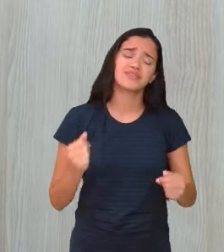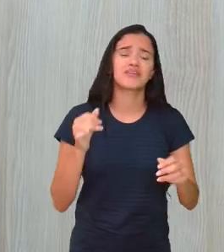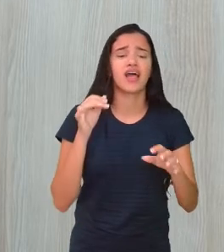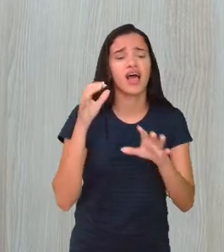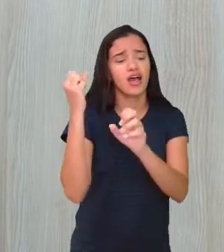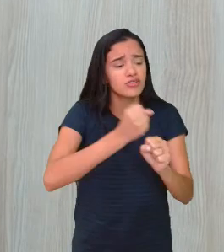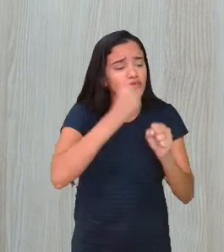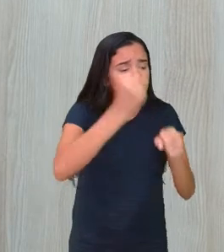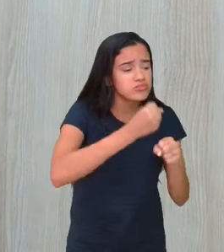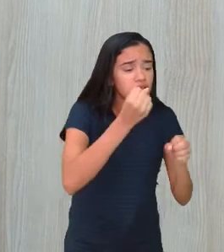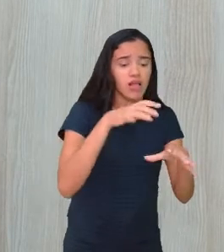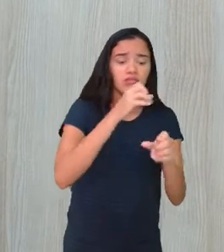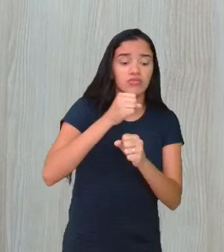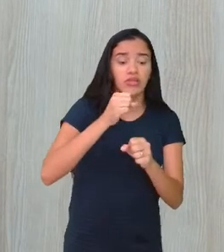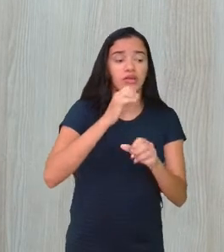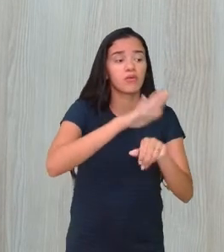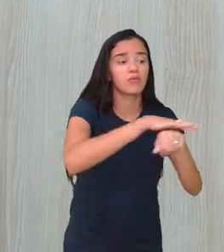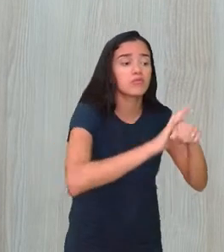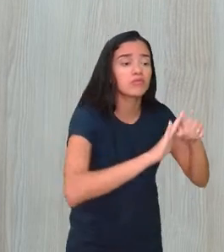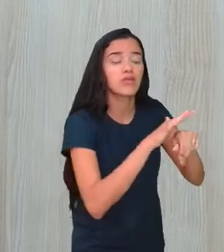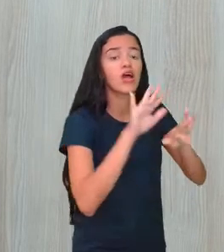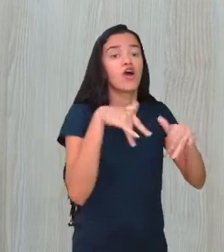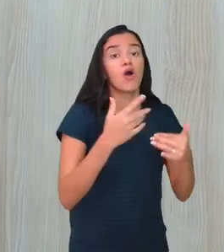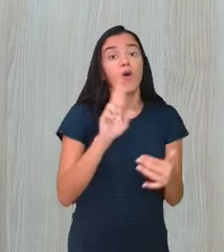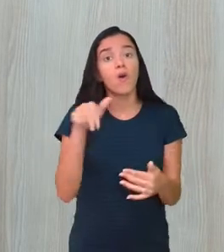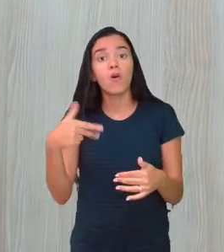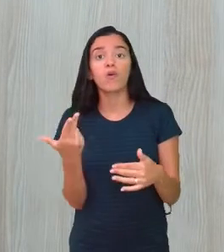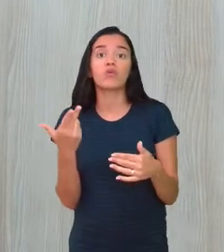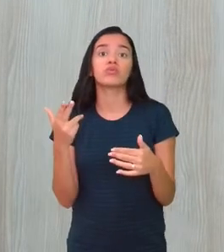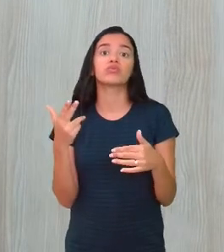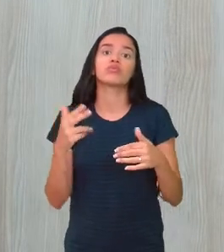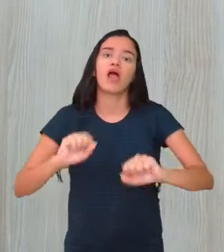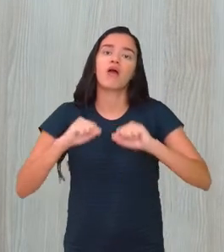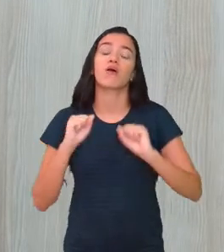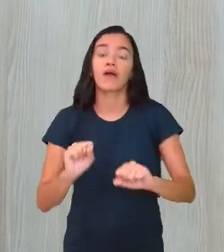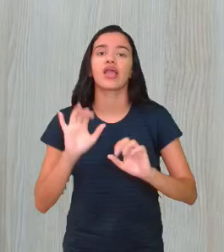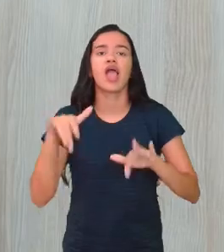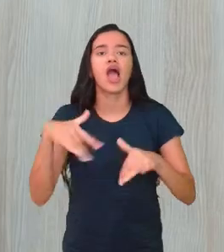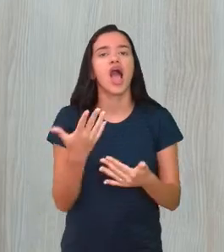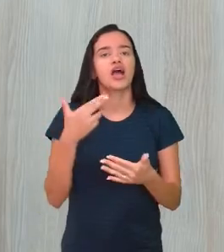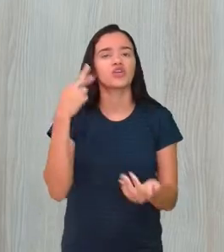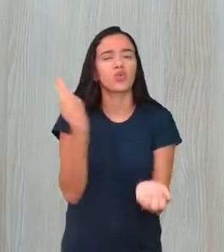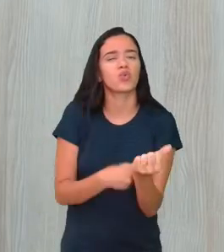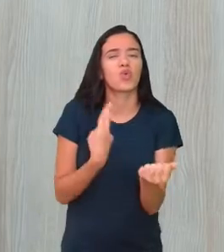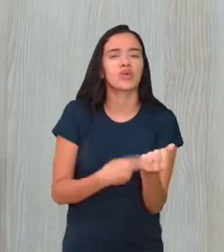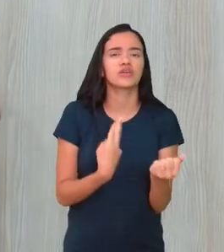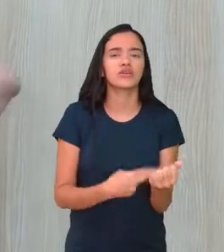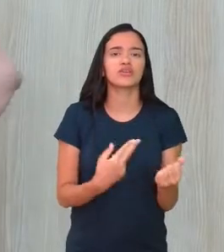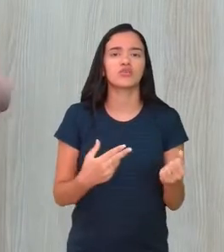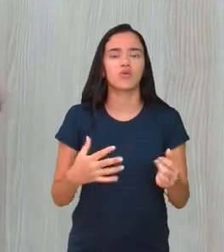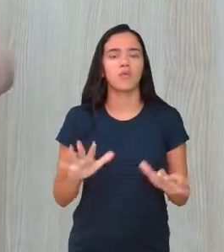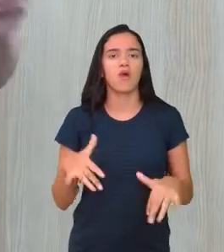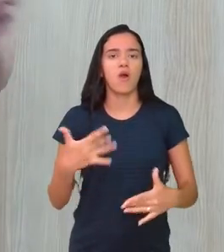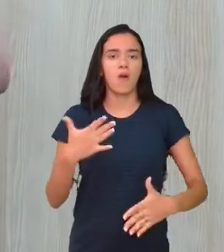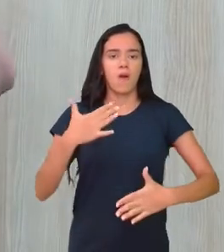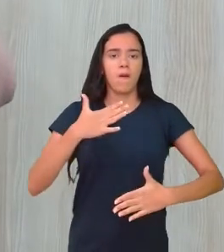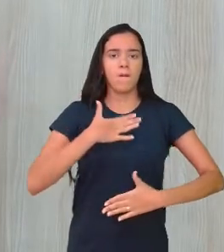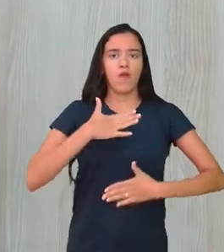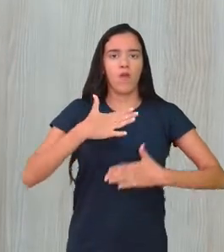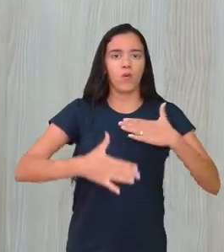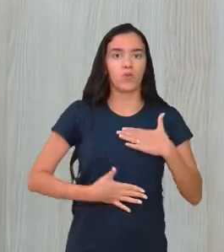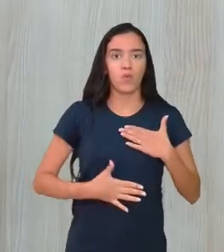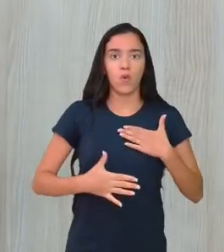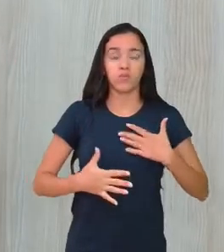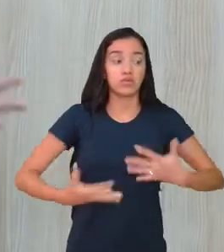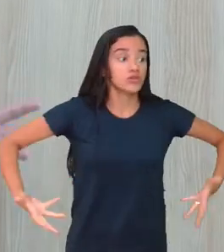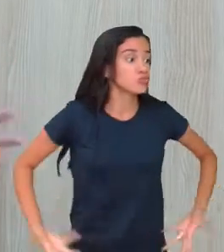faxina, ou ah, eu estava tão cansada para correr. Quando botei no ouvido tal ritmo, meu corpo respondeu, de repente eu estava correndo,